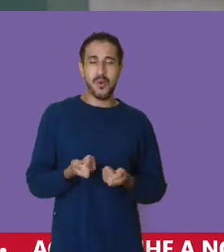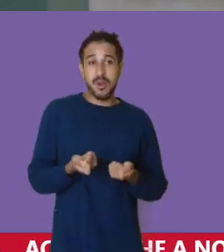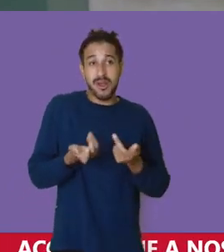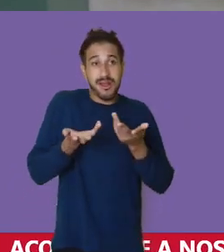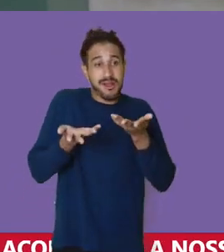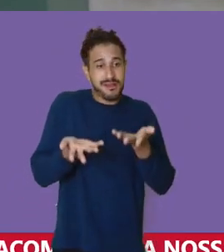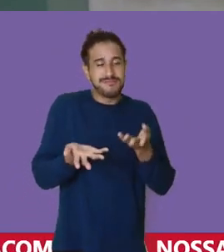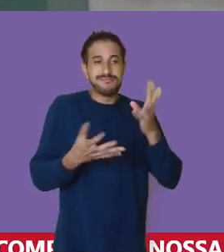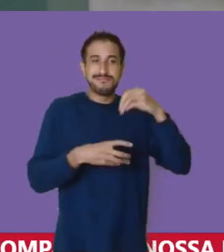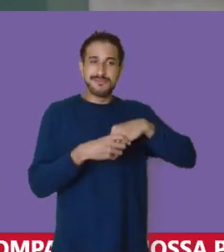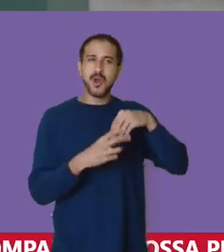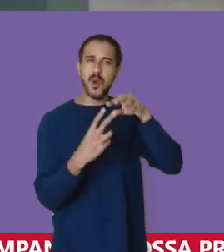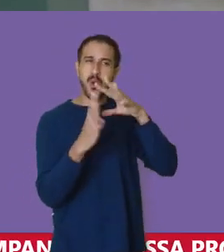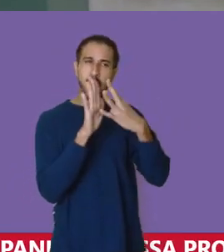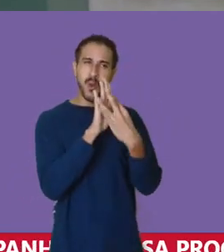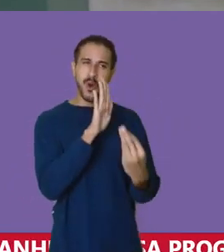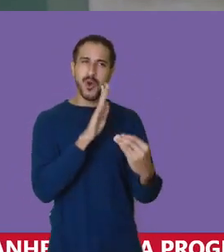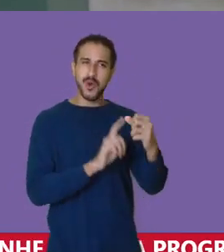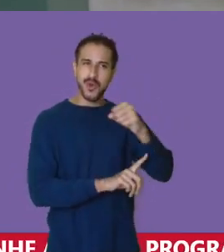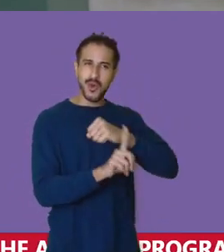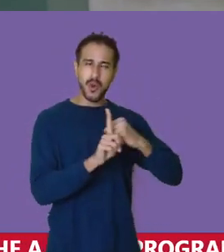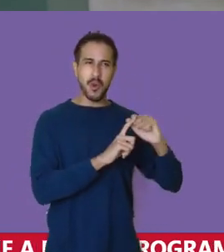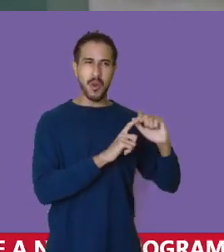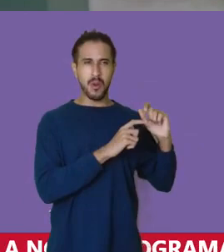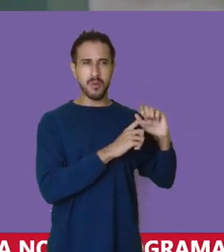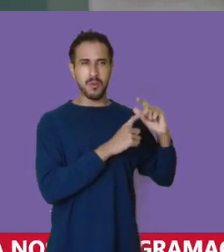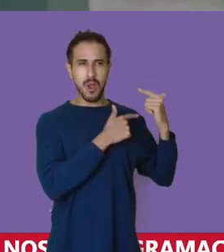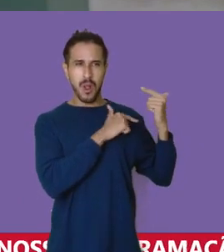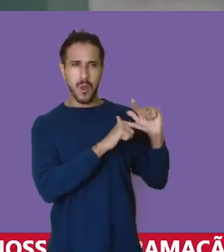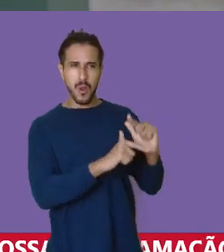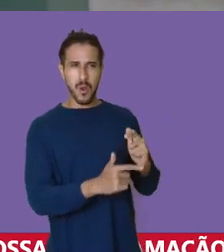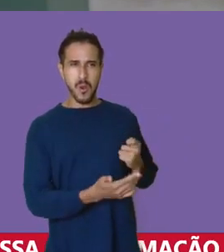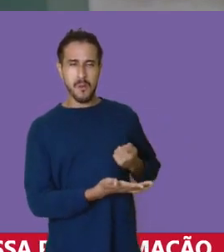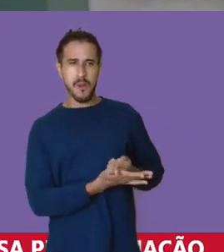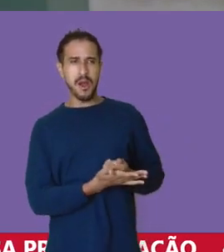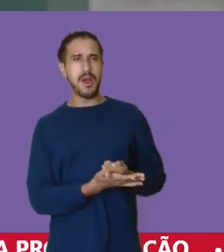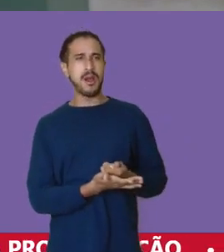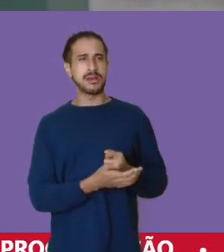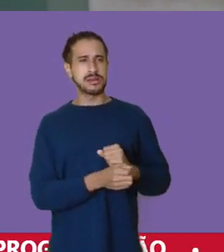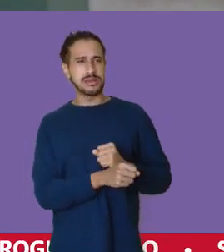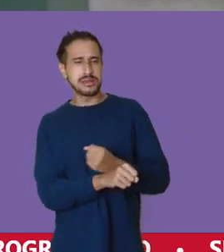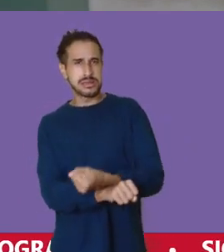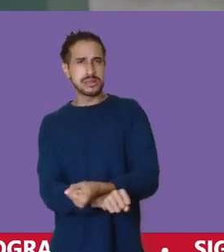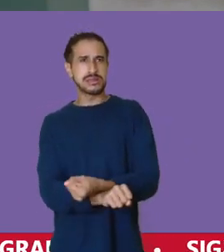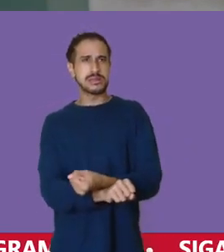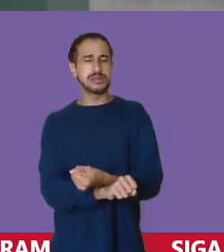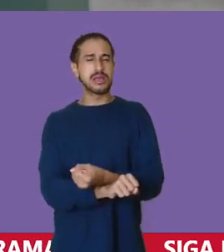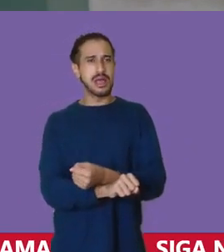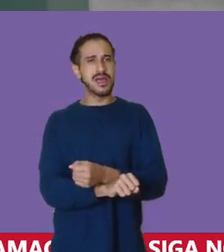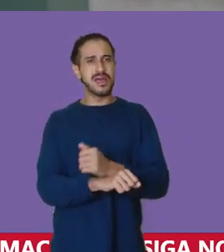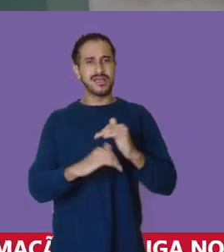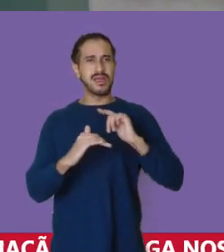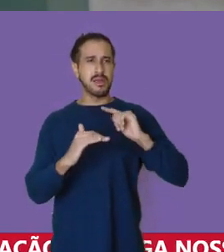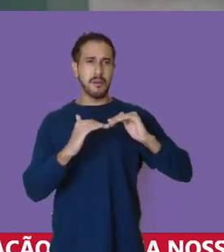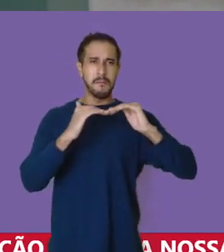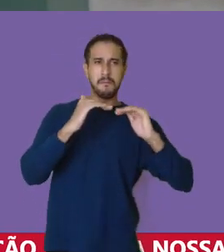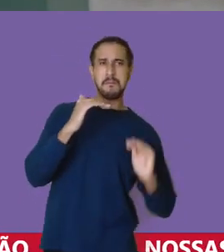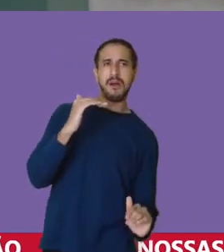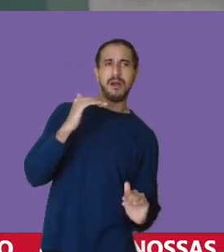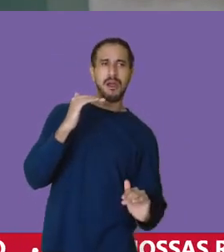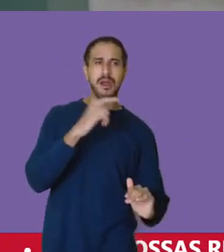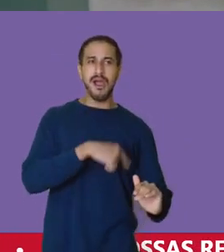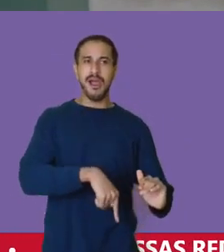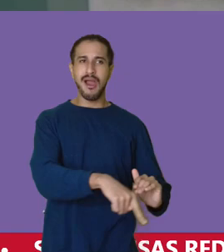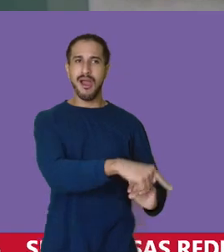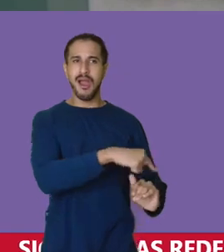numa sociedade escravagista e colonialista como a nossa, ha determinado um grau de desigualdade também entre as